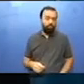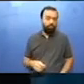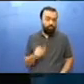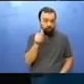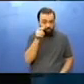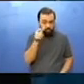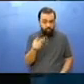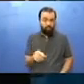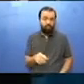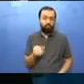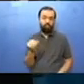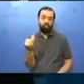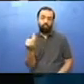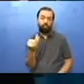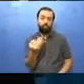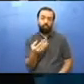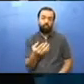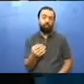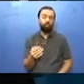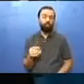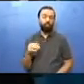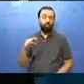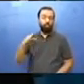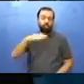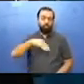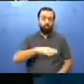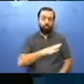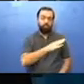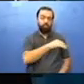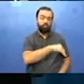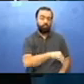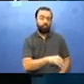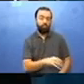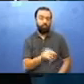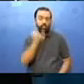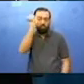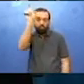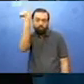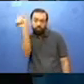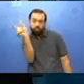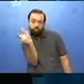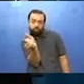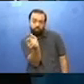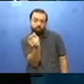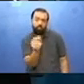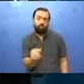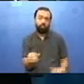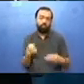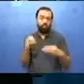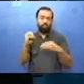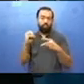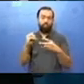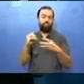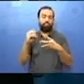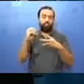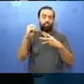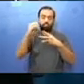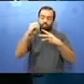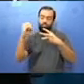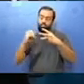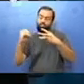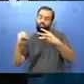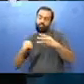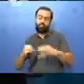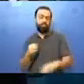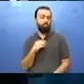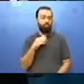olhem. Contar, mar, luar. Estas três palavras rimam. Elas têm um sonzinho parecido no final. As